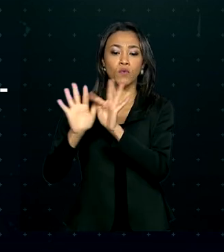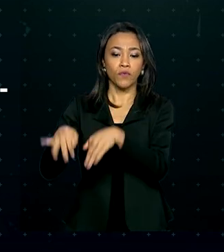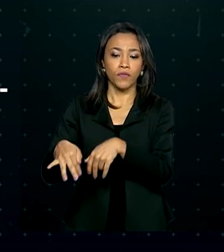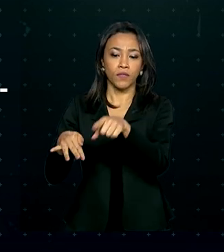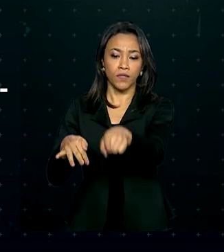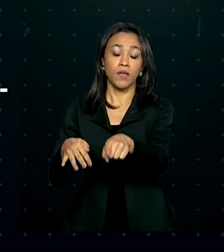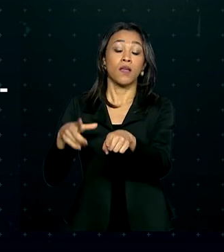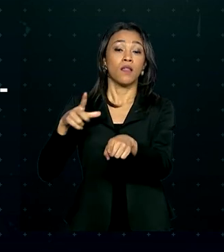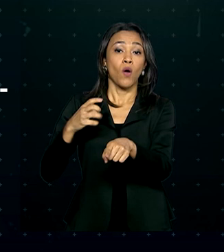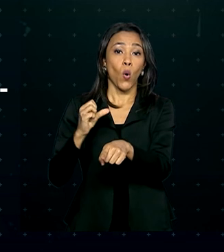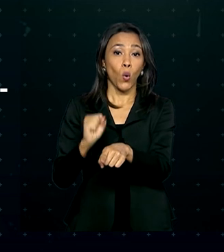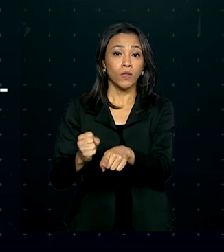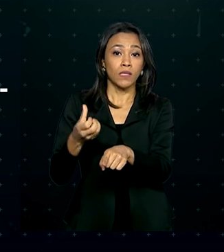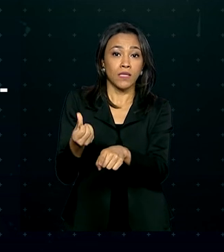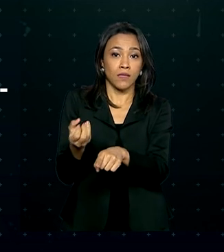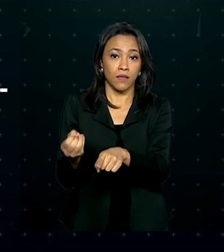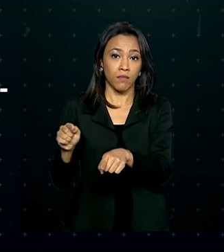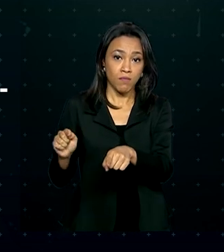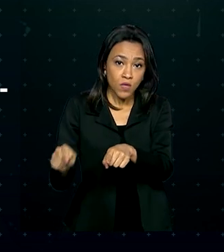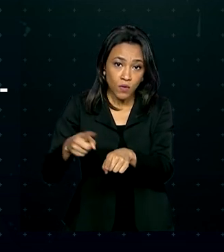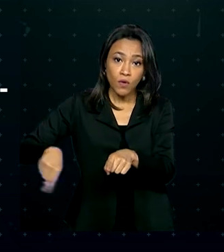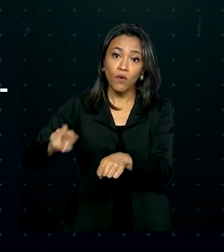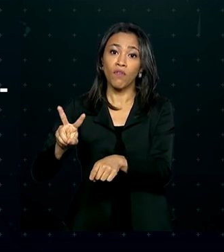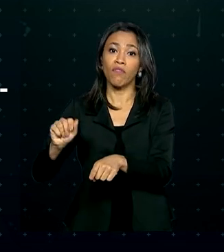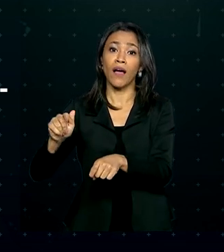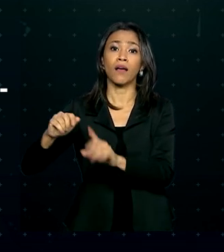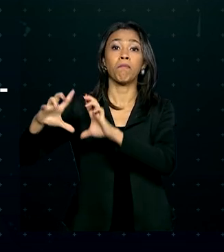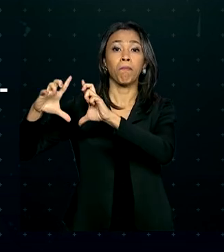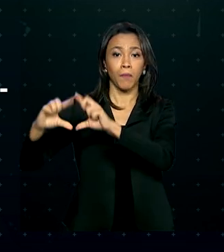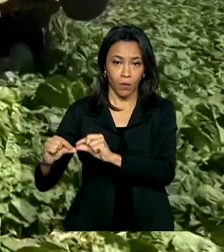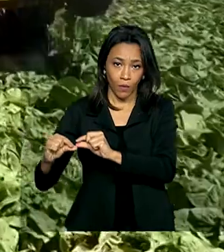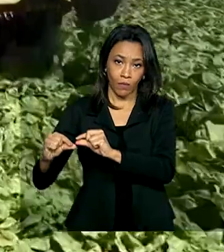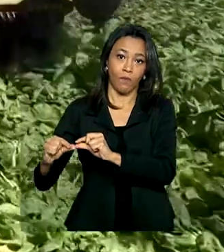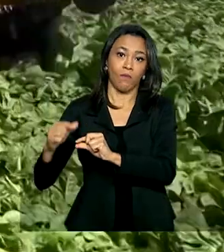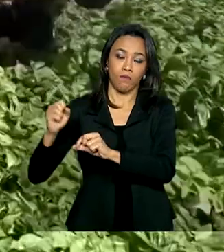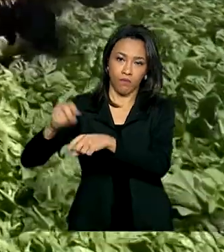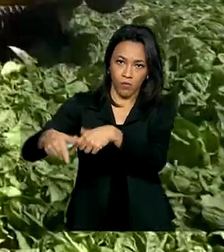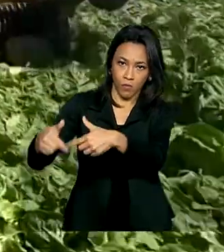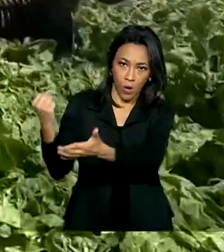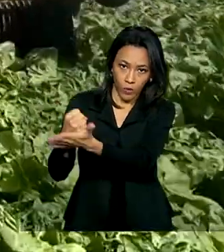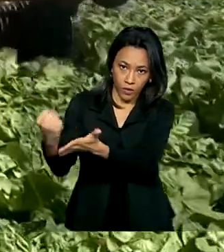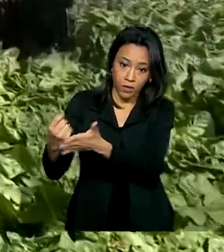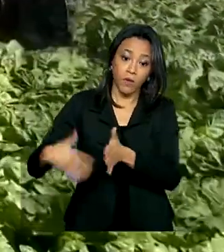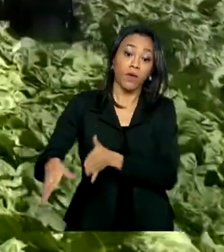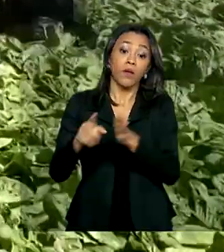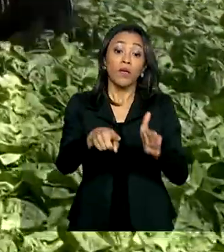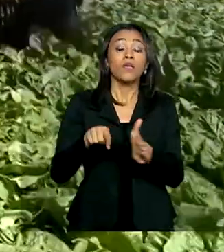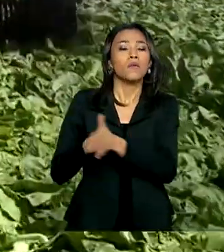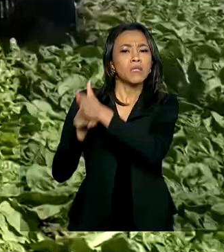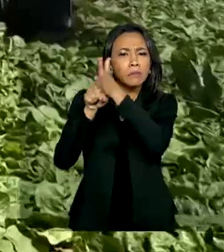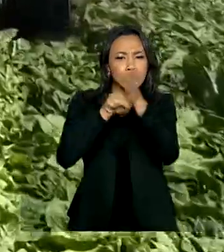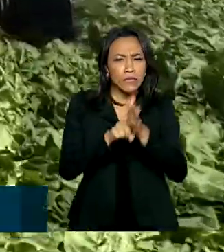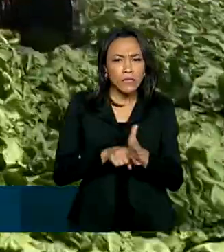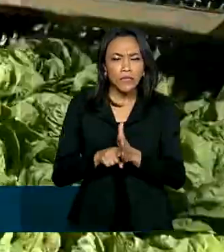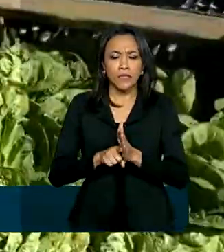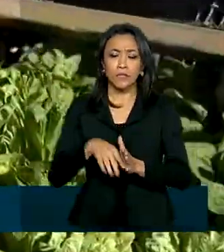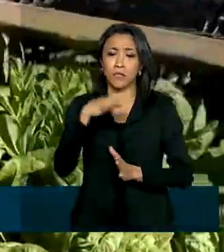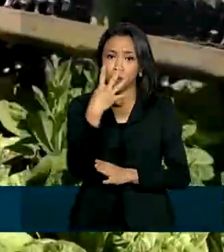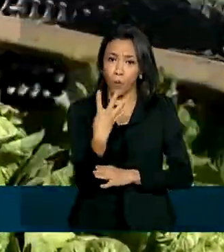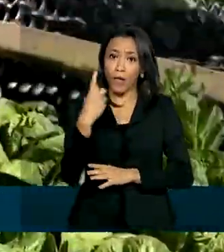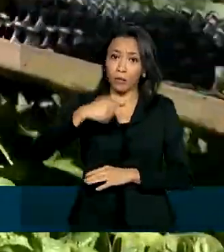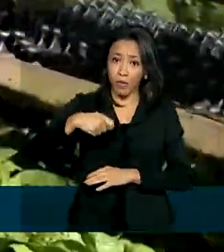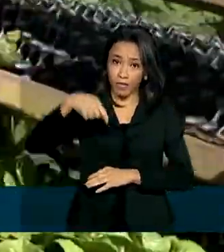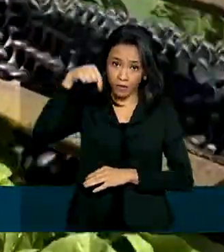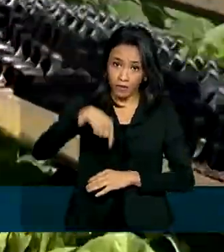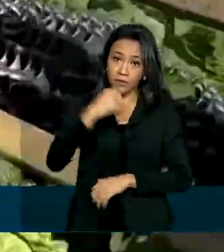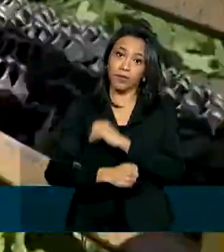foi de cerca de 860 mil vagas a menos no mercado. Ainda de acordo com o levantamento, nos quatro primeiros meses do